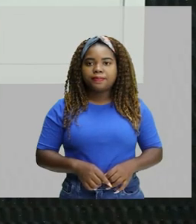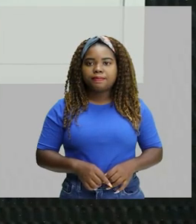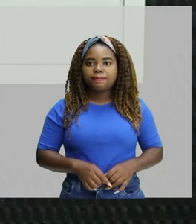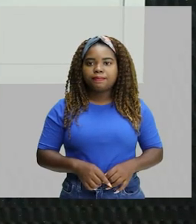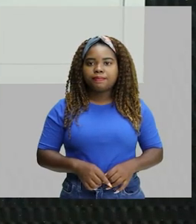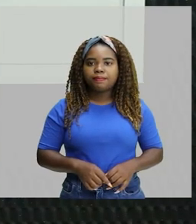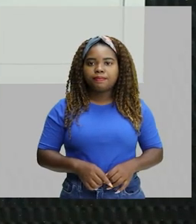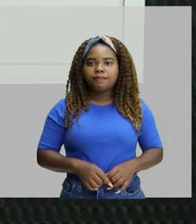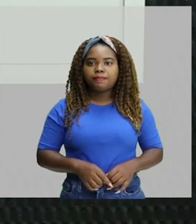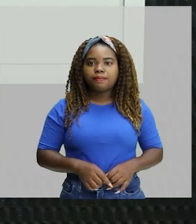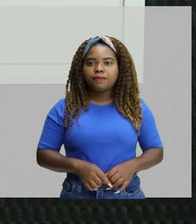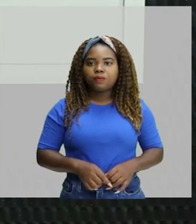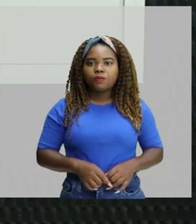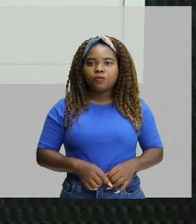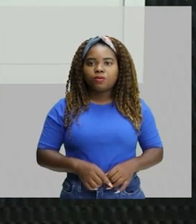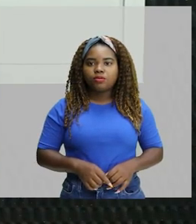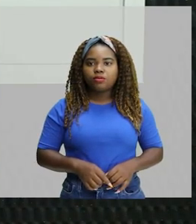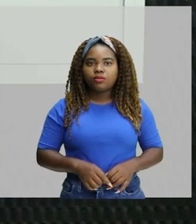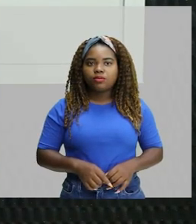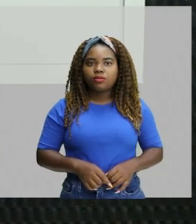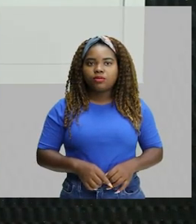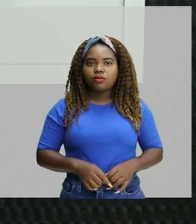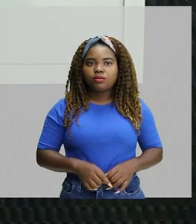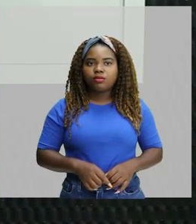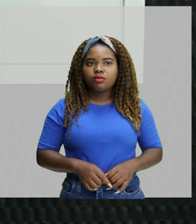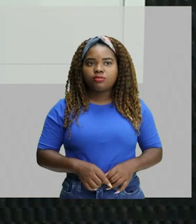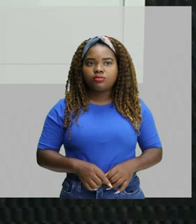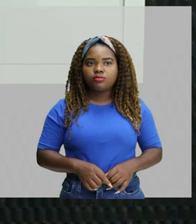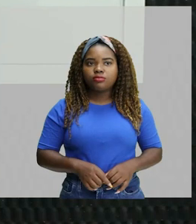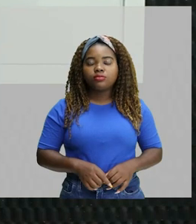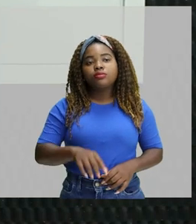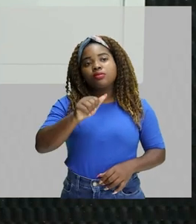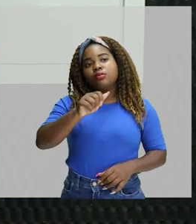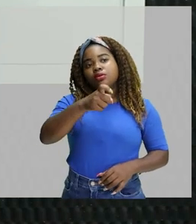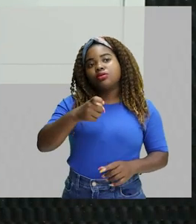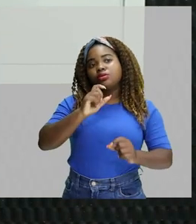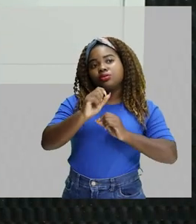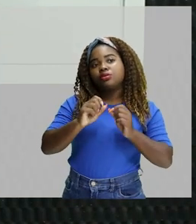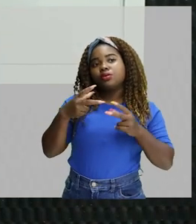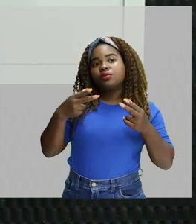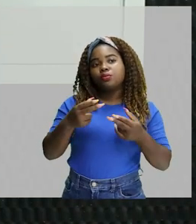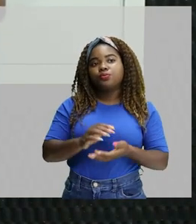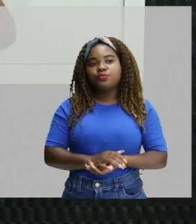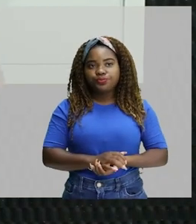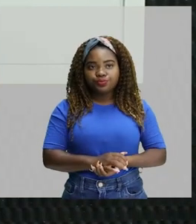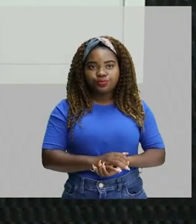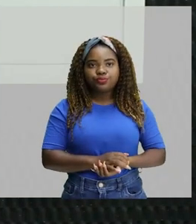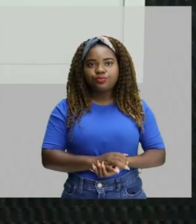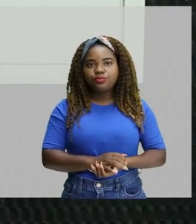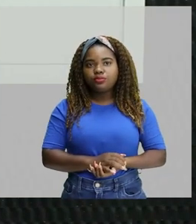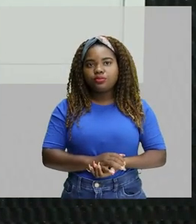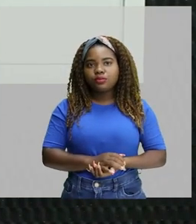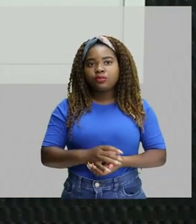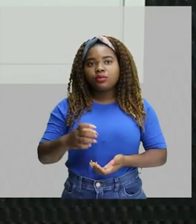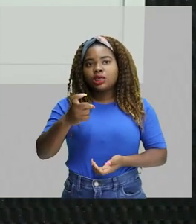qu Ok então vamos lá a x vai ser igual x